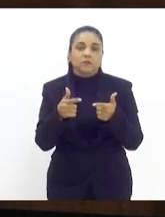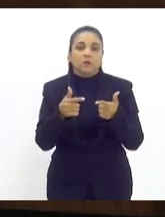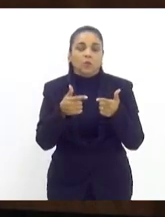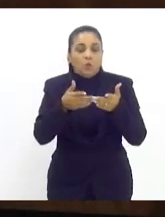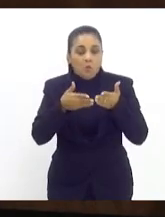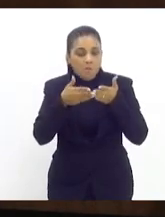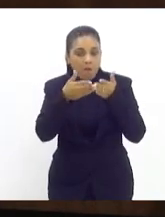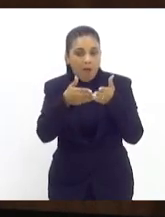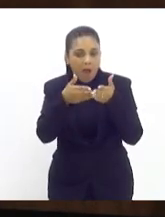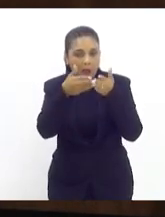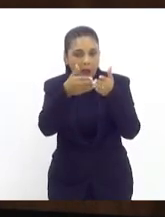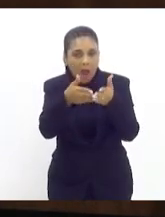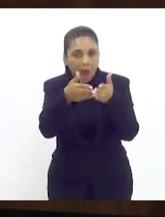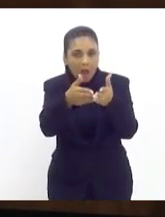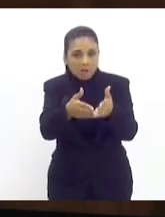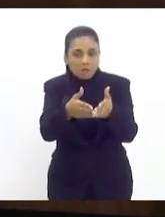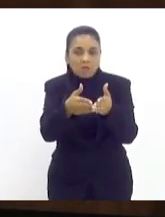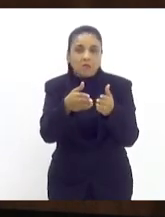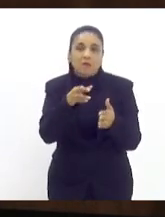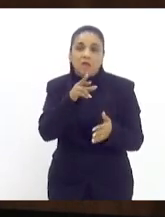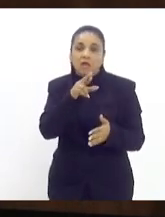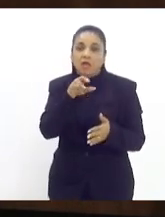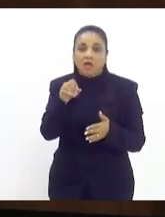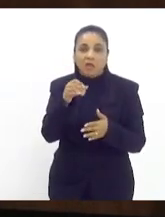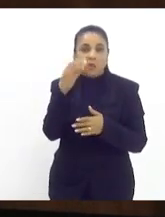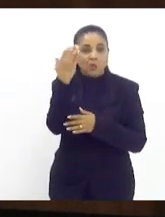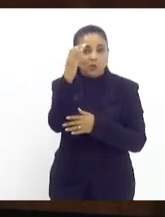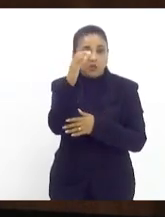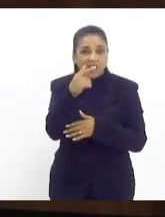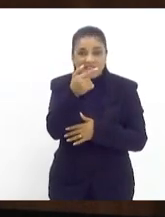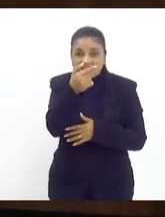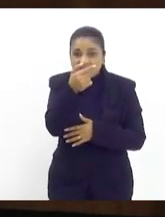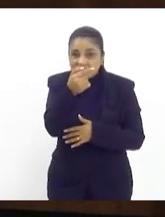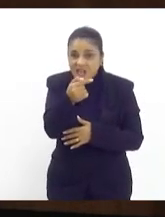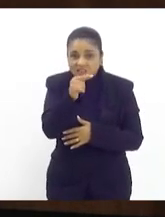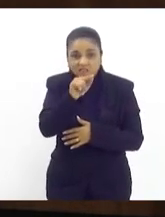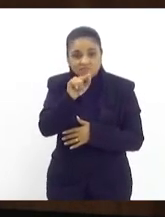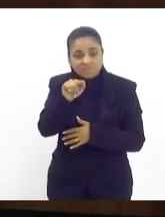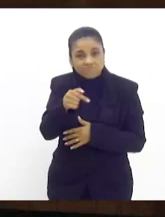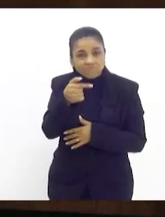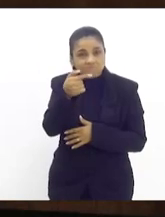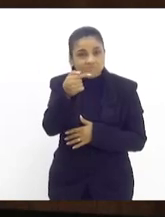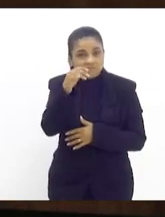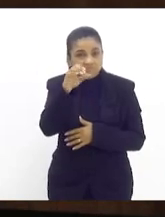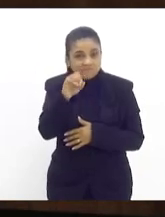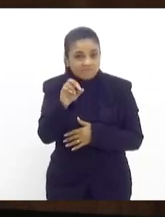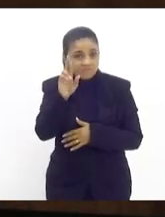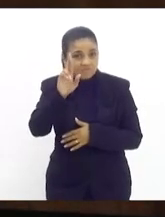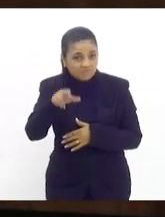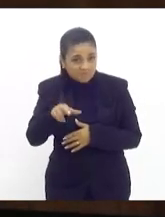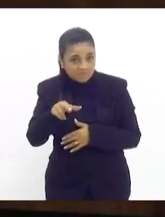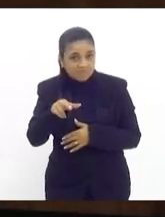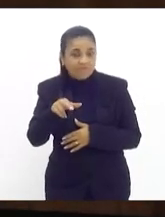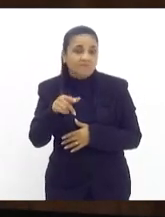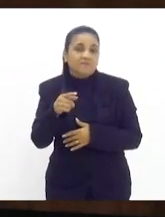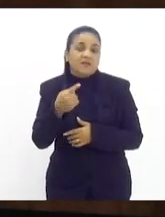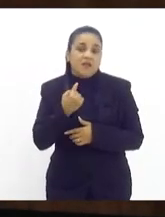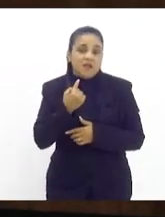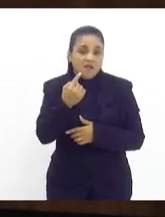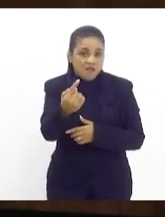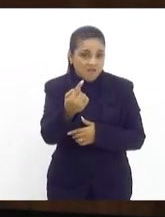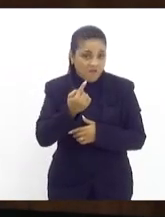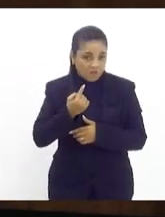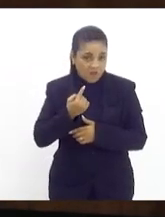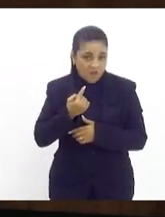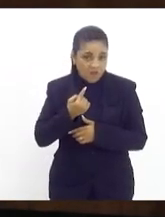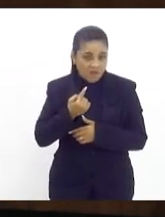a nossa barca Rio-Niterói, a gente paga R$ 7,70 para ir, R$ 7,70 para voltar